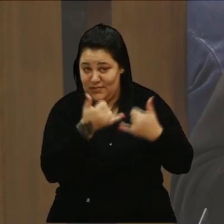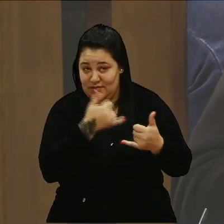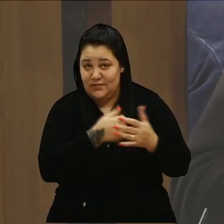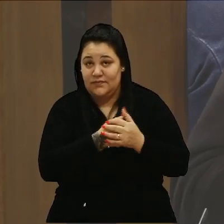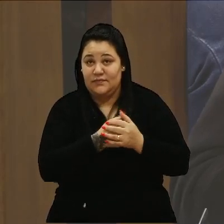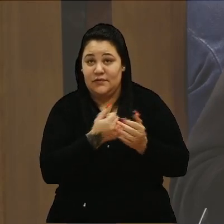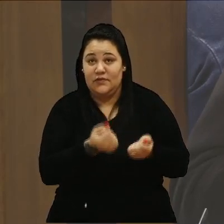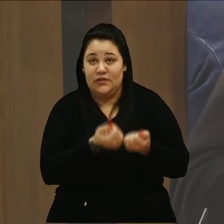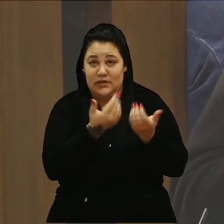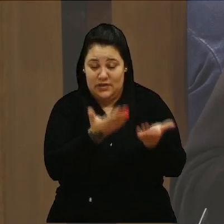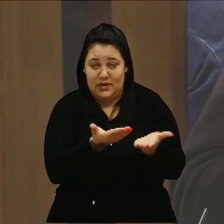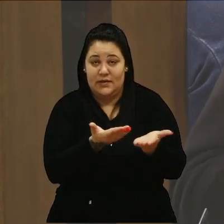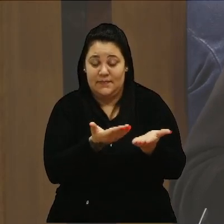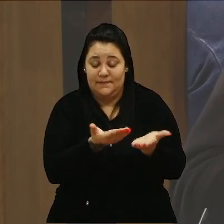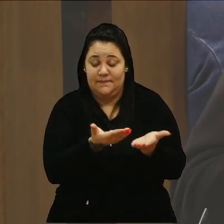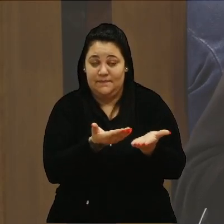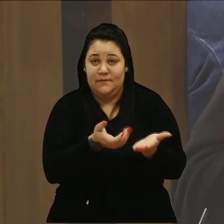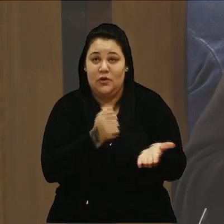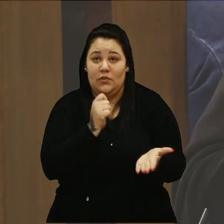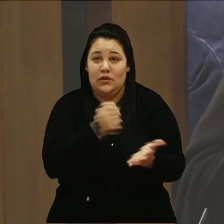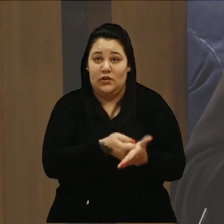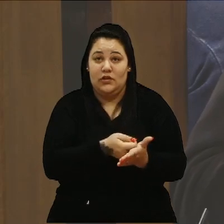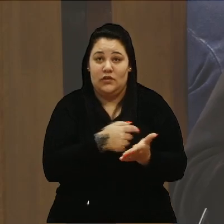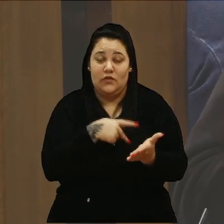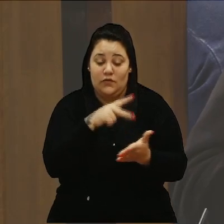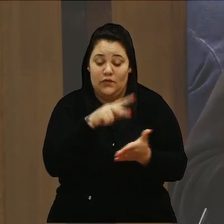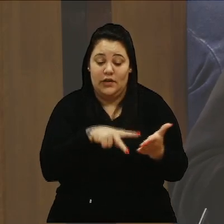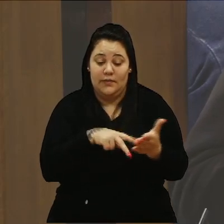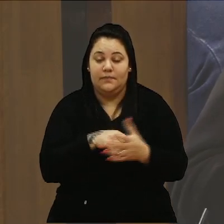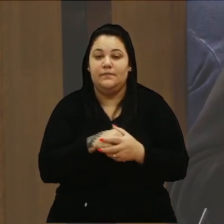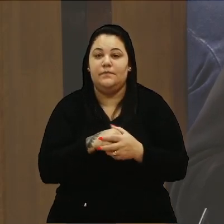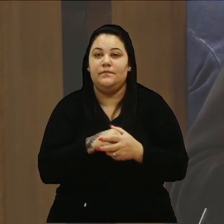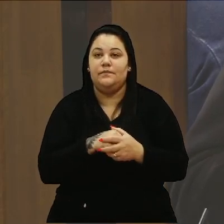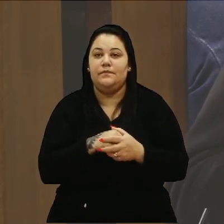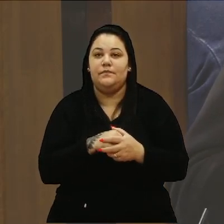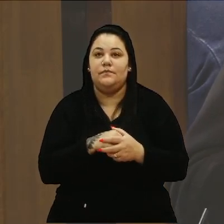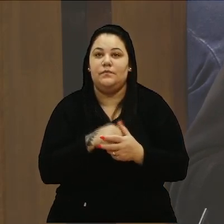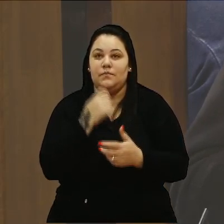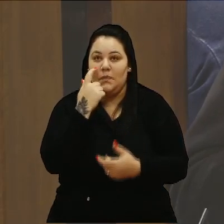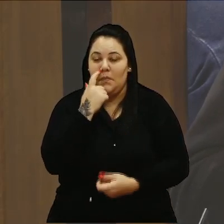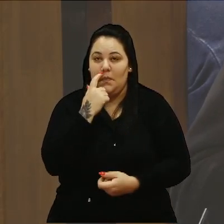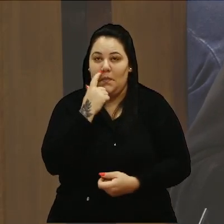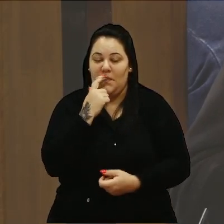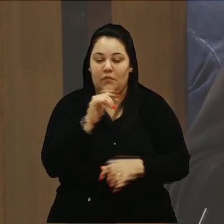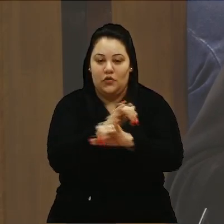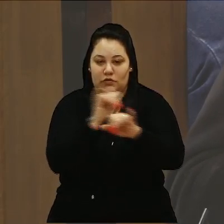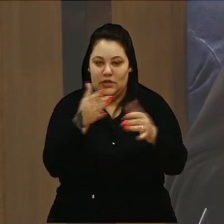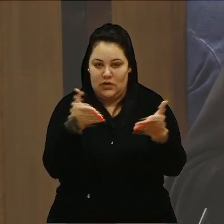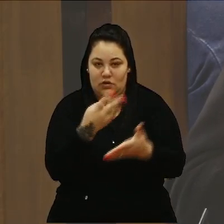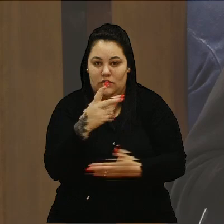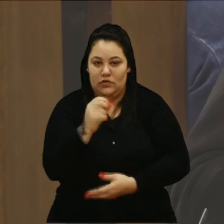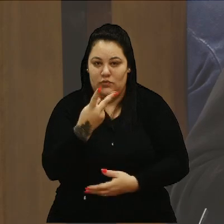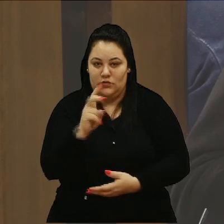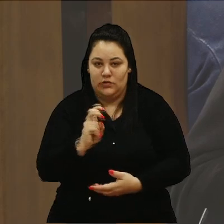da obrigatoriedade, eu vou ler. Notícia agora de de